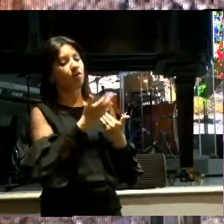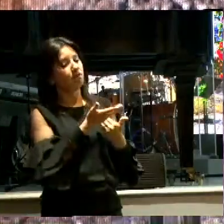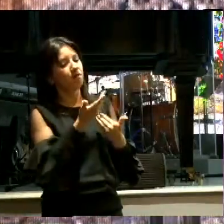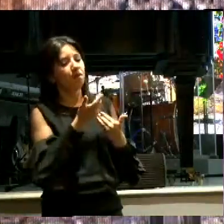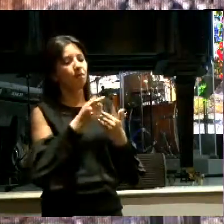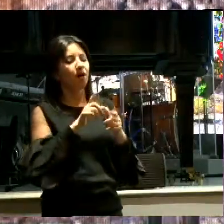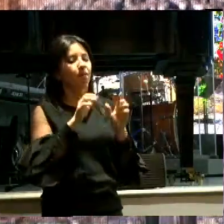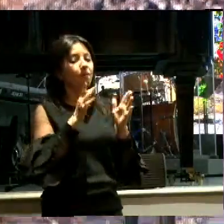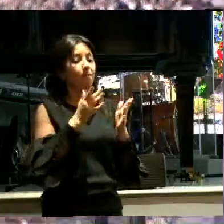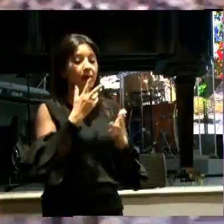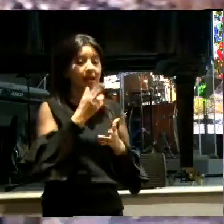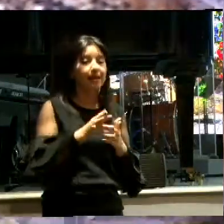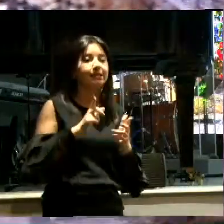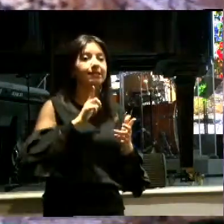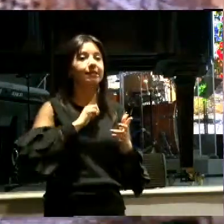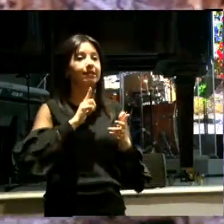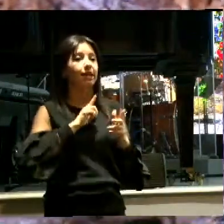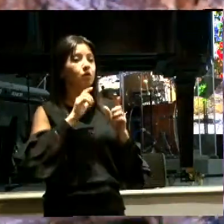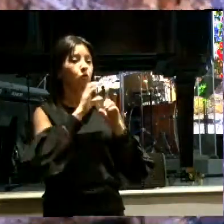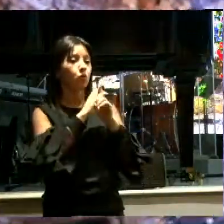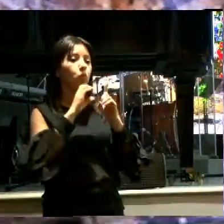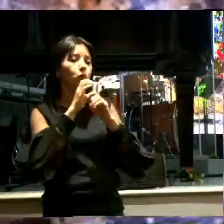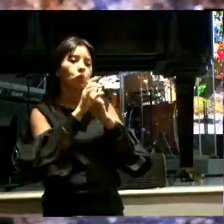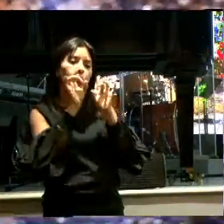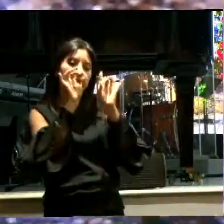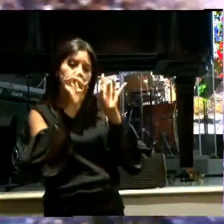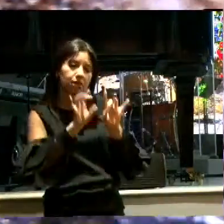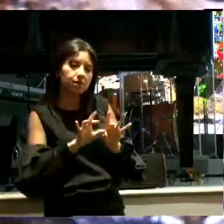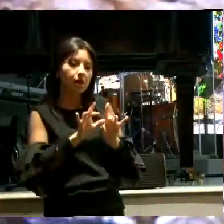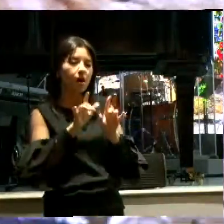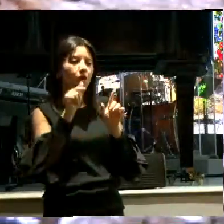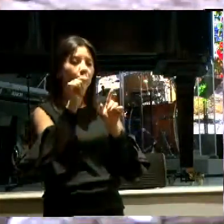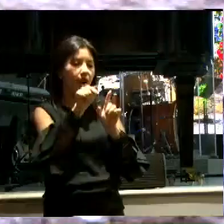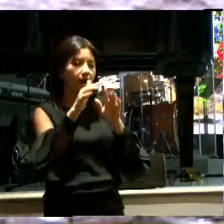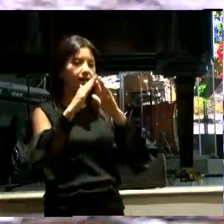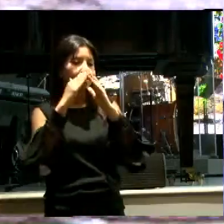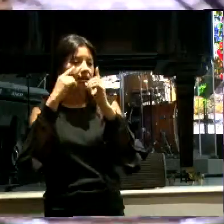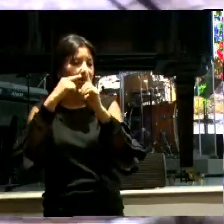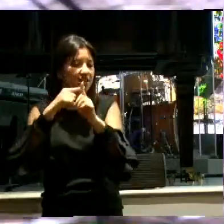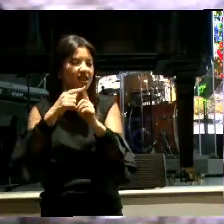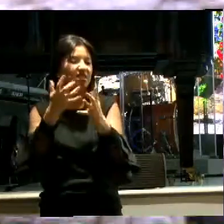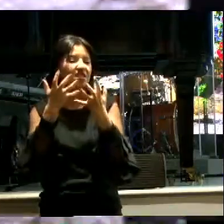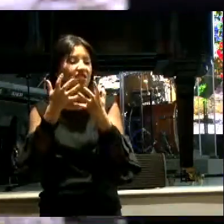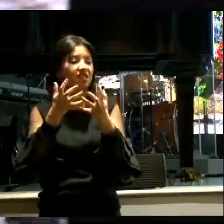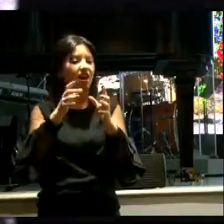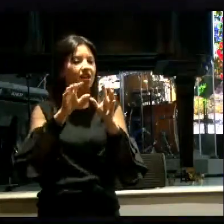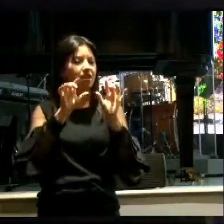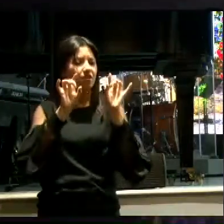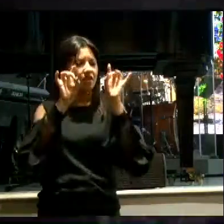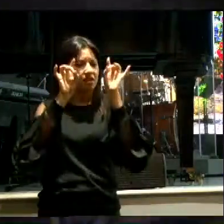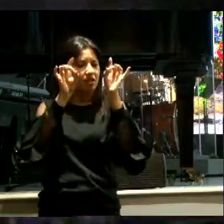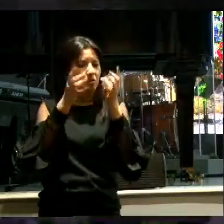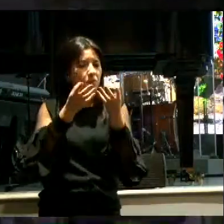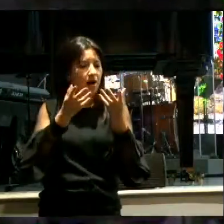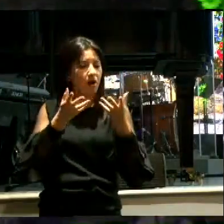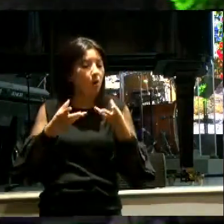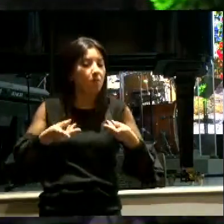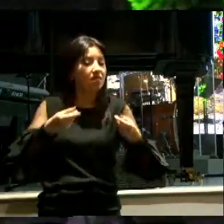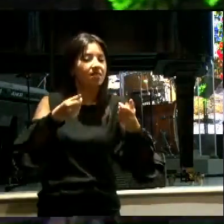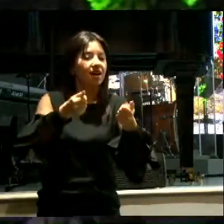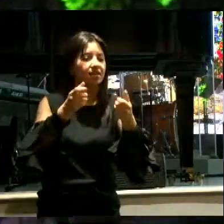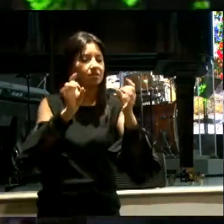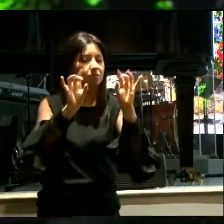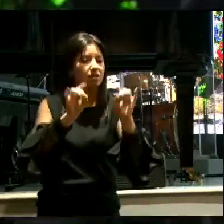uma homenagem, eu não tenho bem certeza, vamos comigo? Eu falei: eu não, perdi meu nariz lá. Você vê como é que eu era